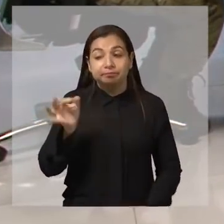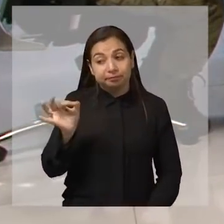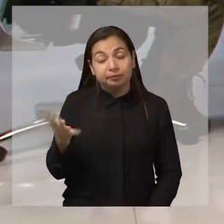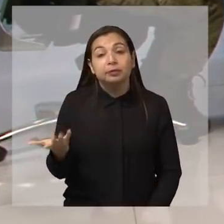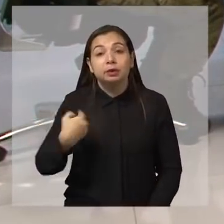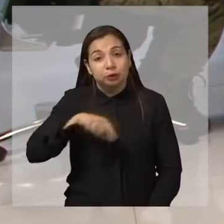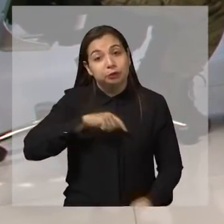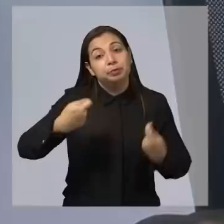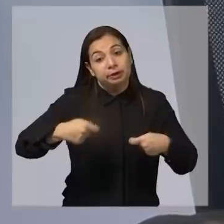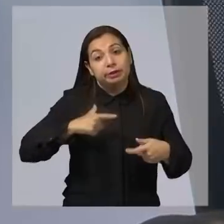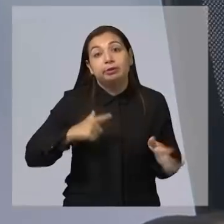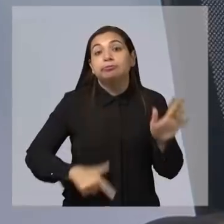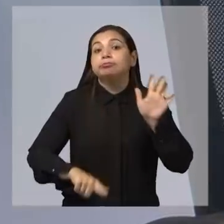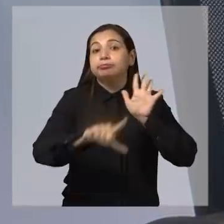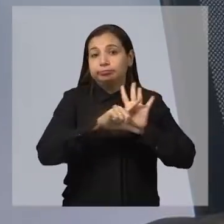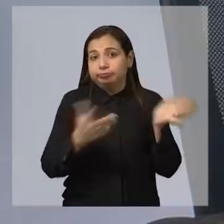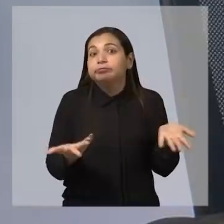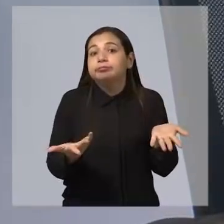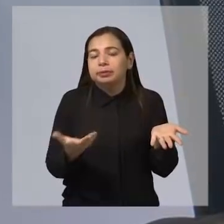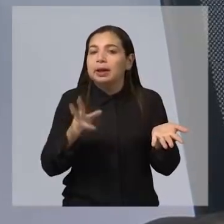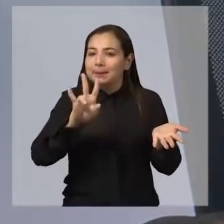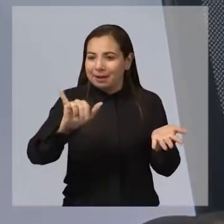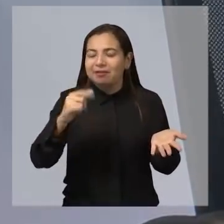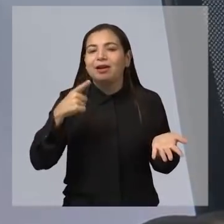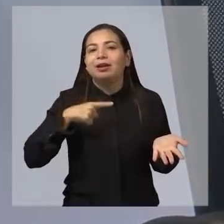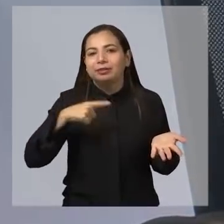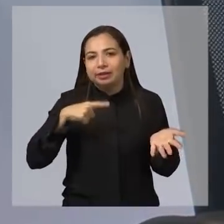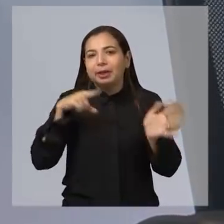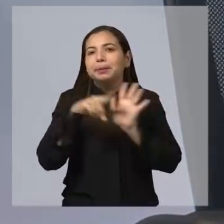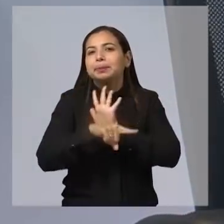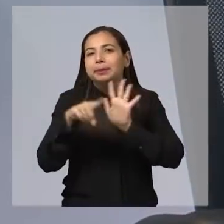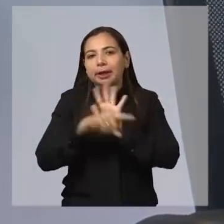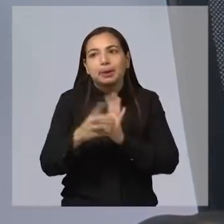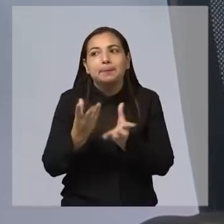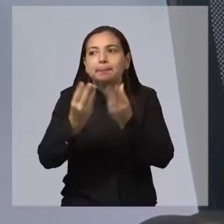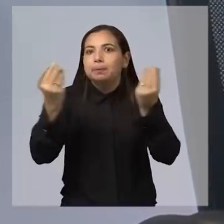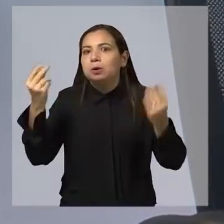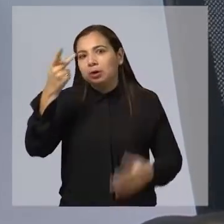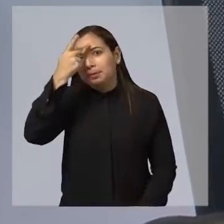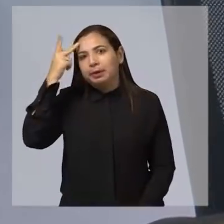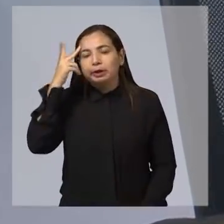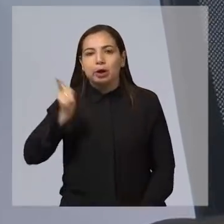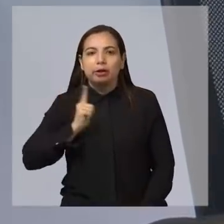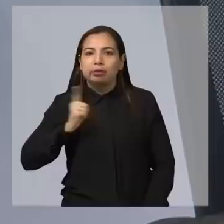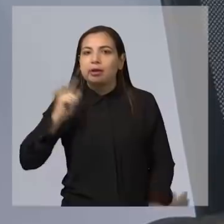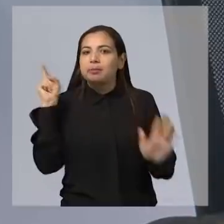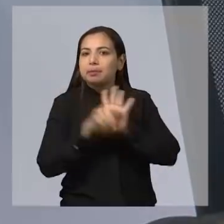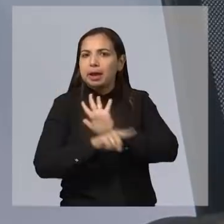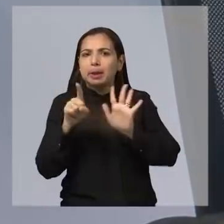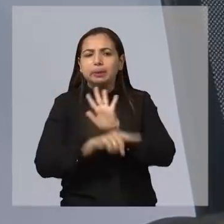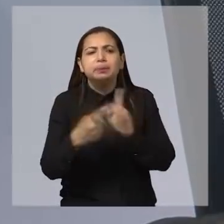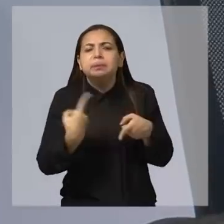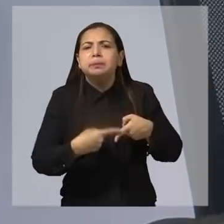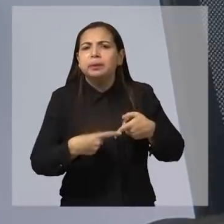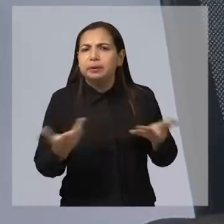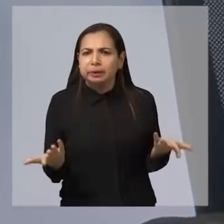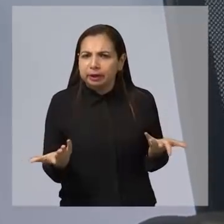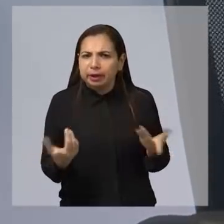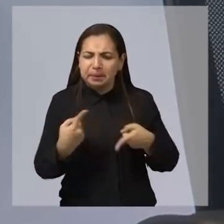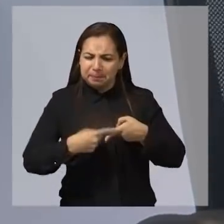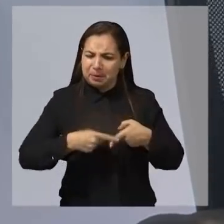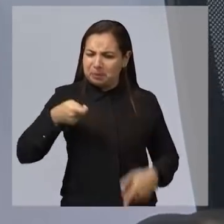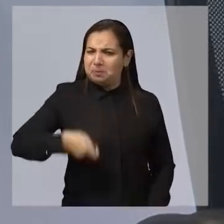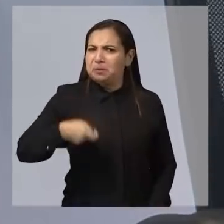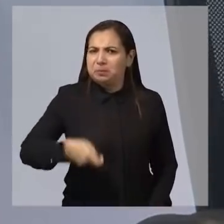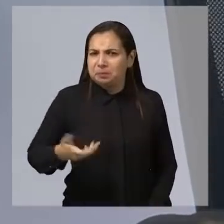isso. Mas o senhor vai ver que eu vou ser questionado. Aparece 1.001 pessoas para poder questionar. Por que isso?